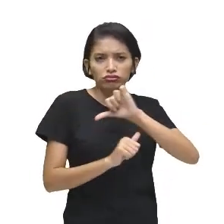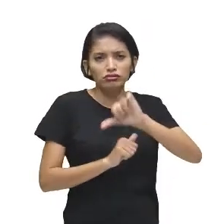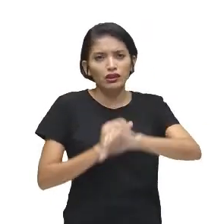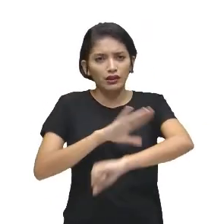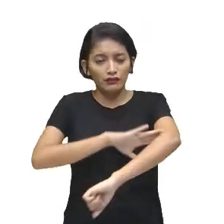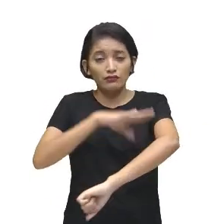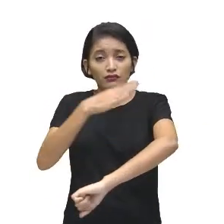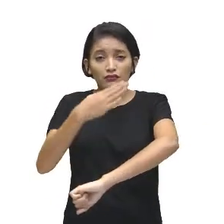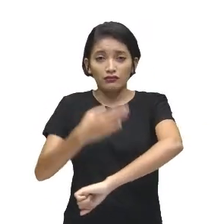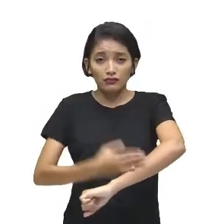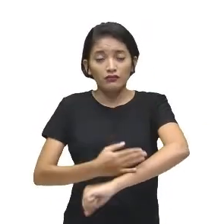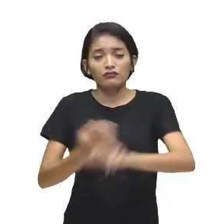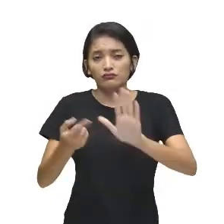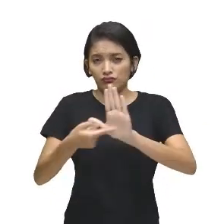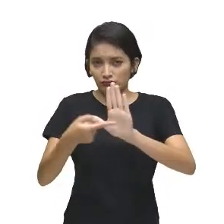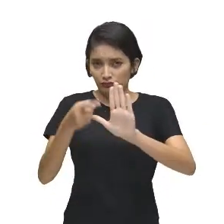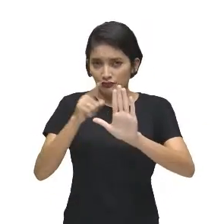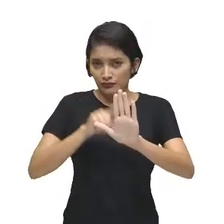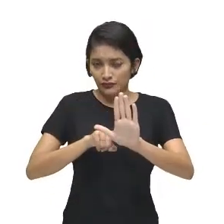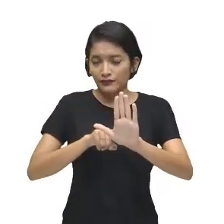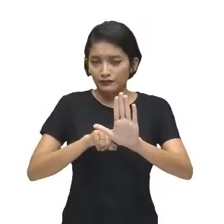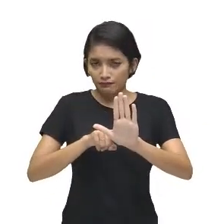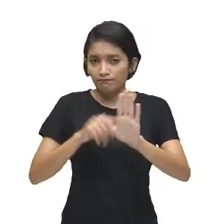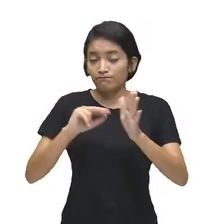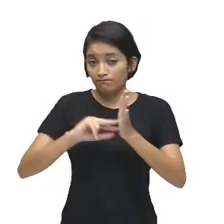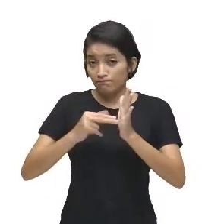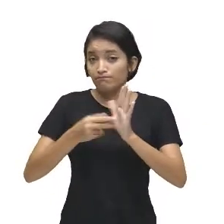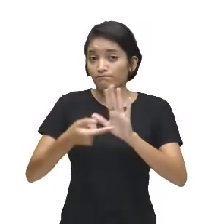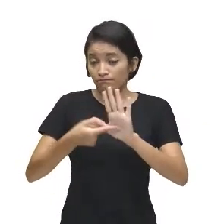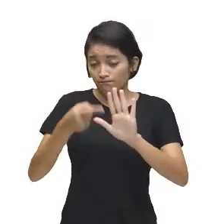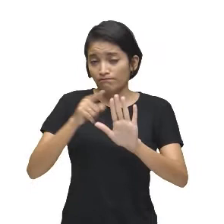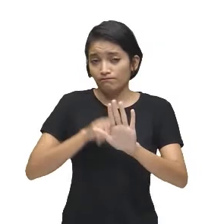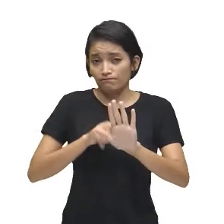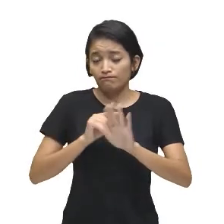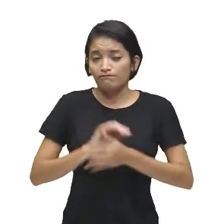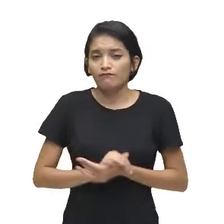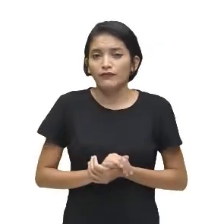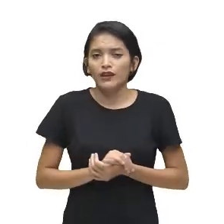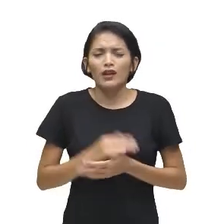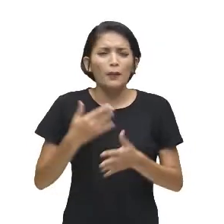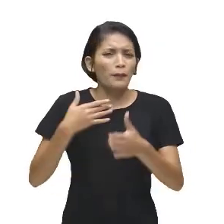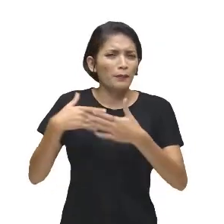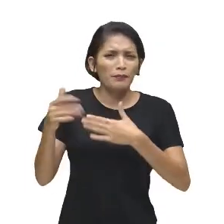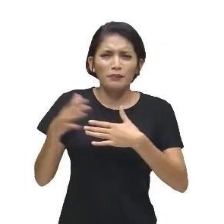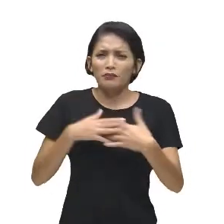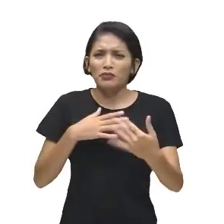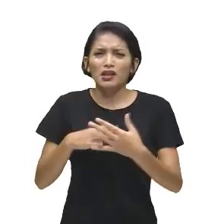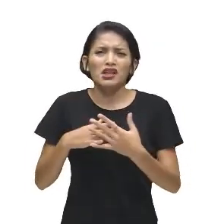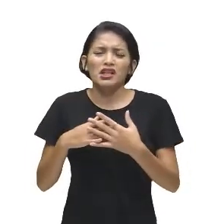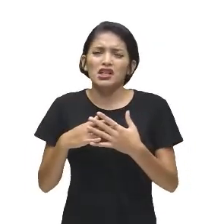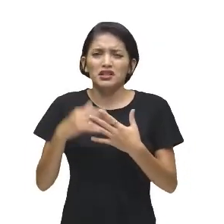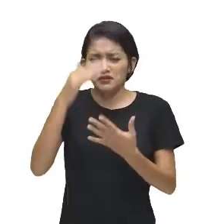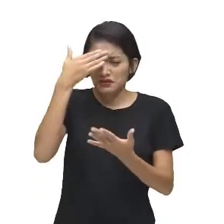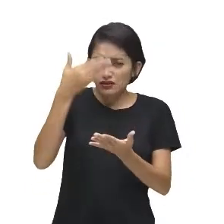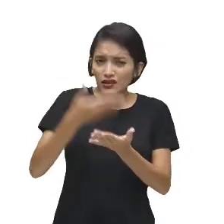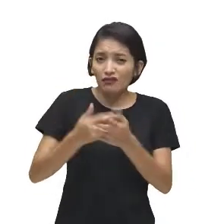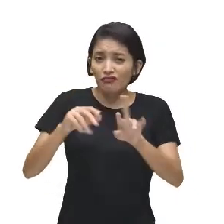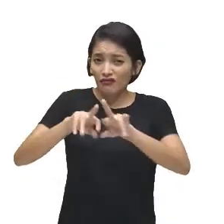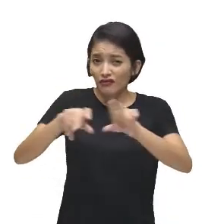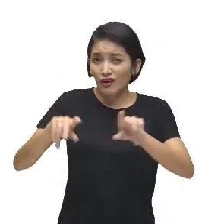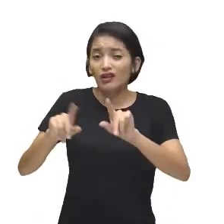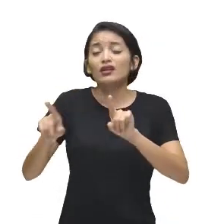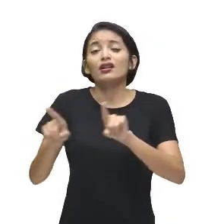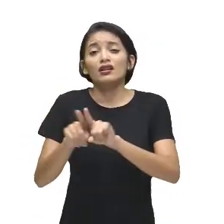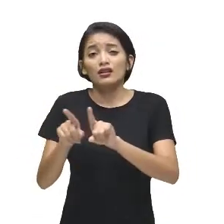Essa fé que cada um carrega, independente de religião, de igreja, que também é um fenômeno